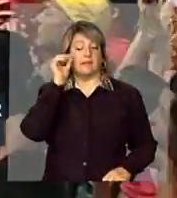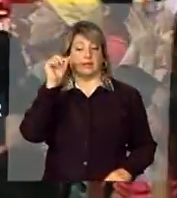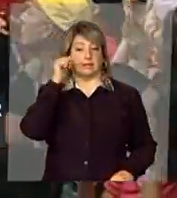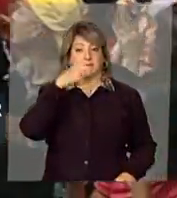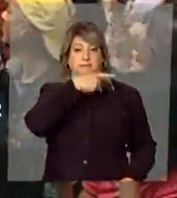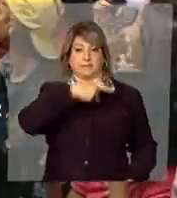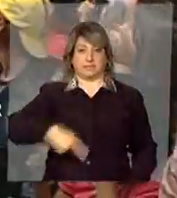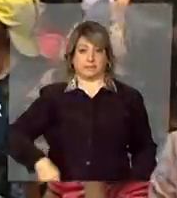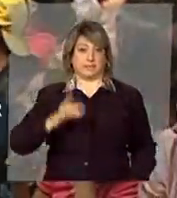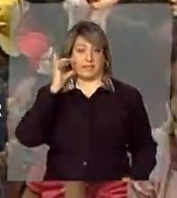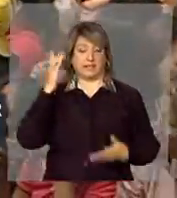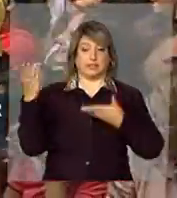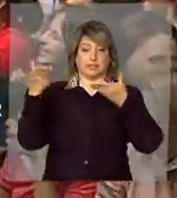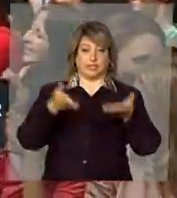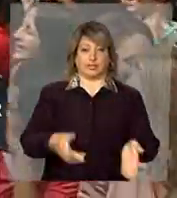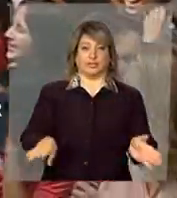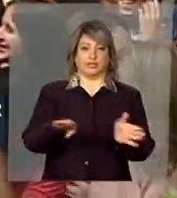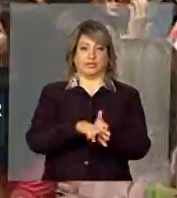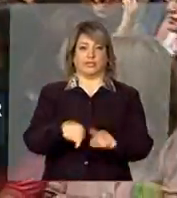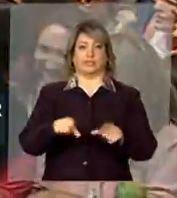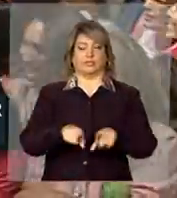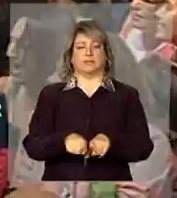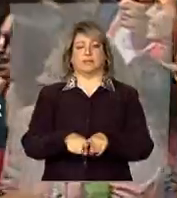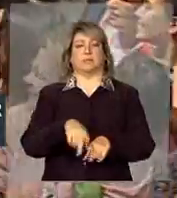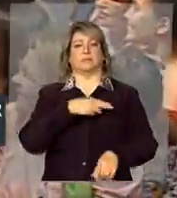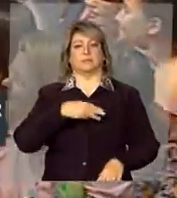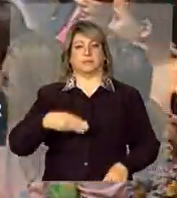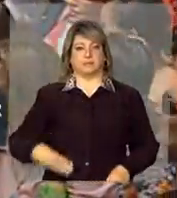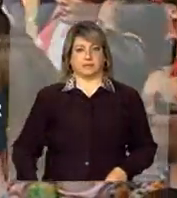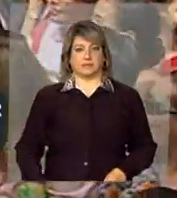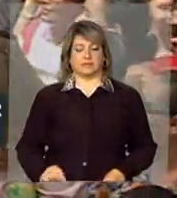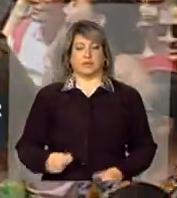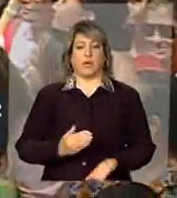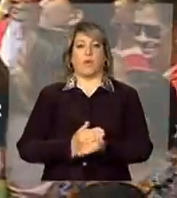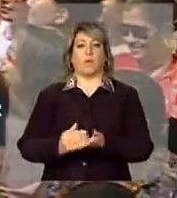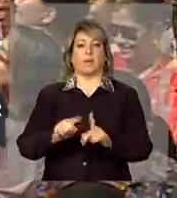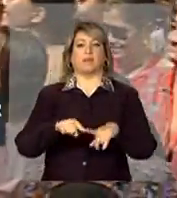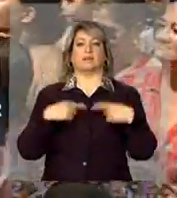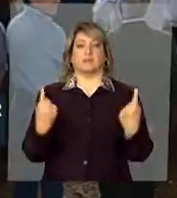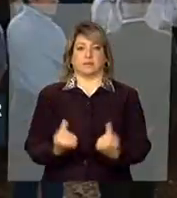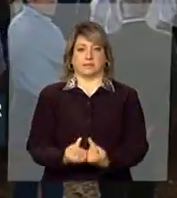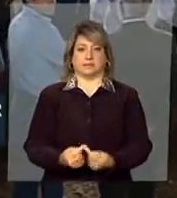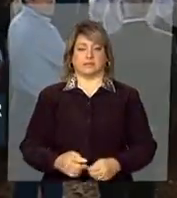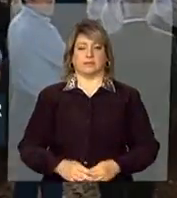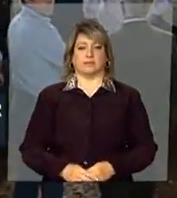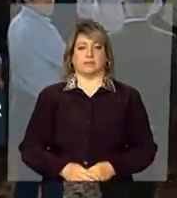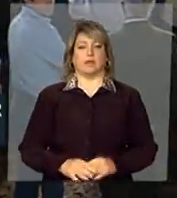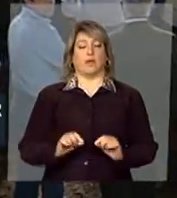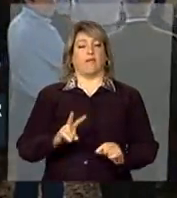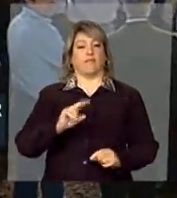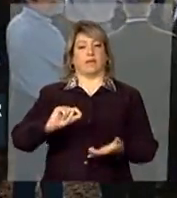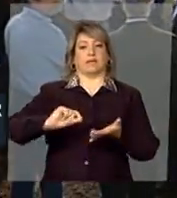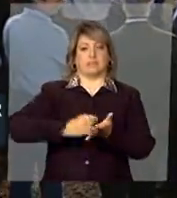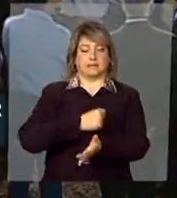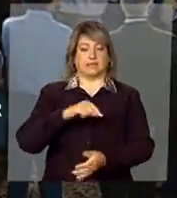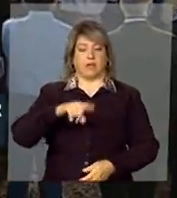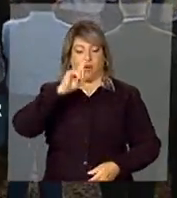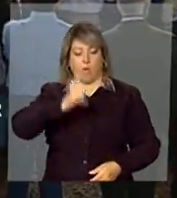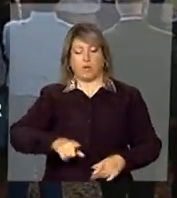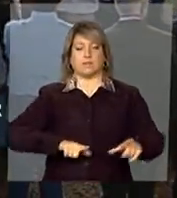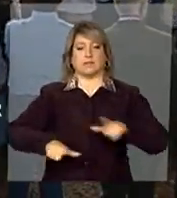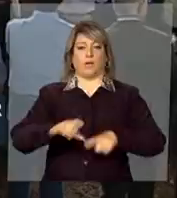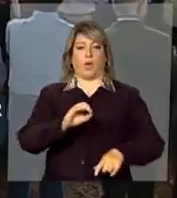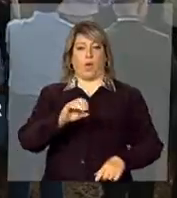aguardam a chegada da presidenta, aguardam o início da cerimônia em que serão assinadas ordens